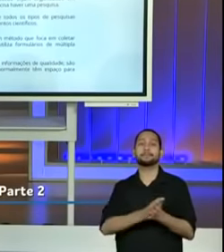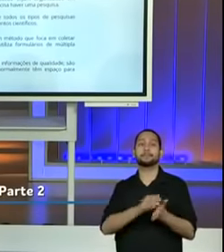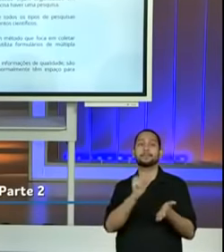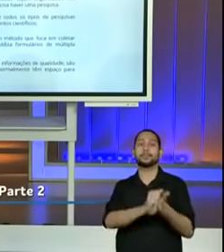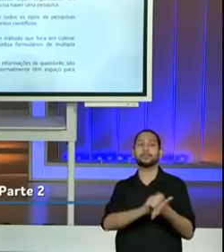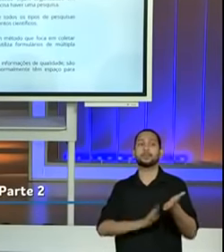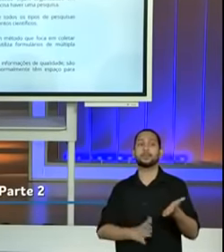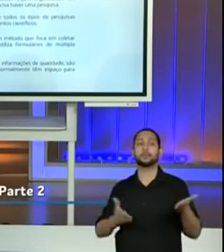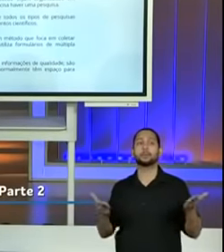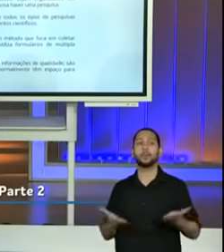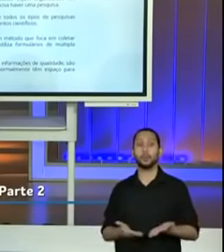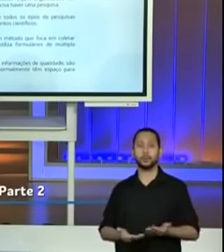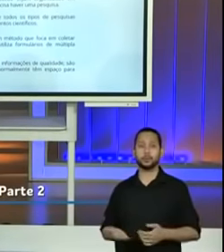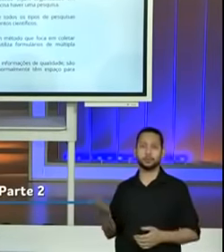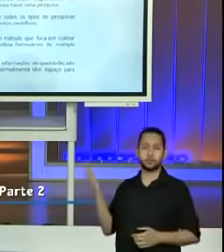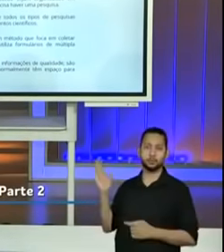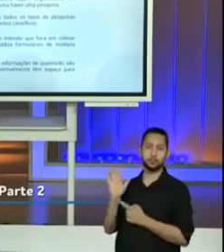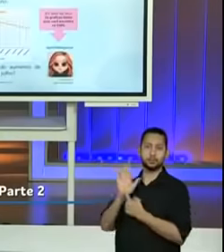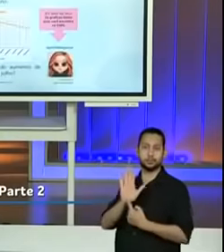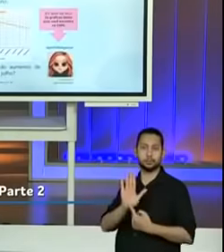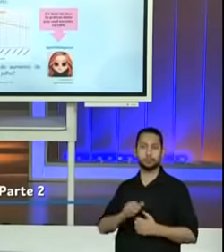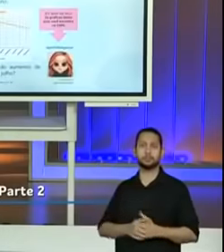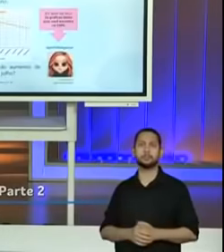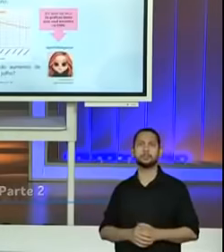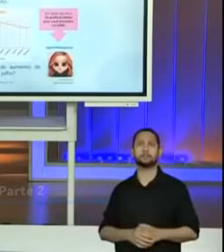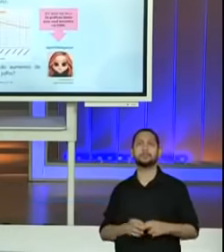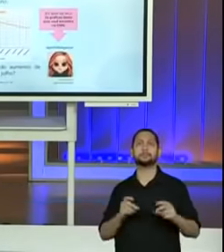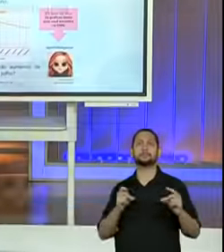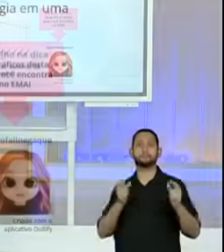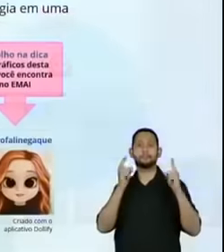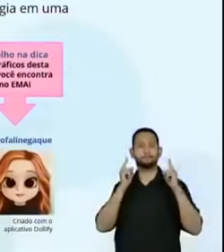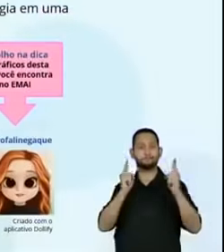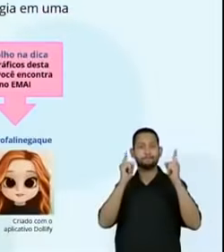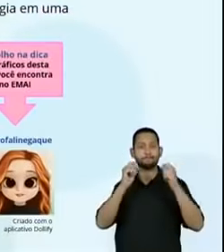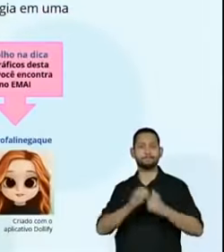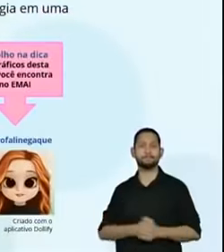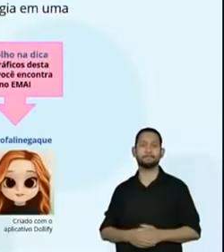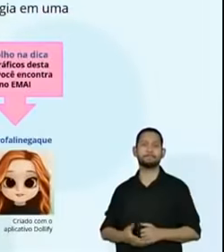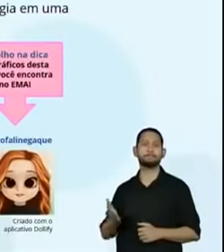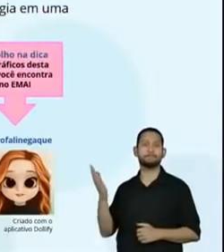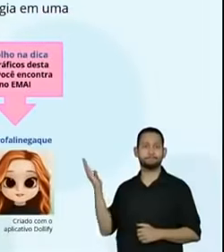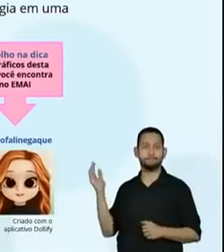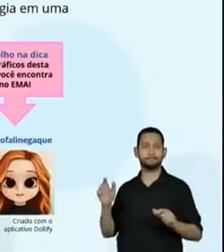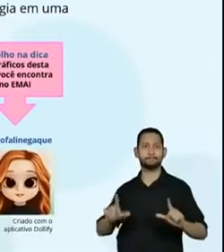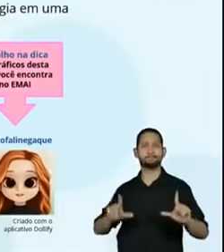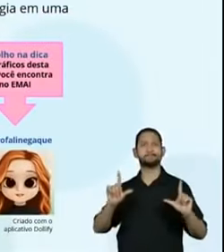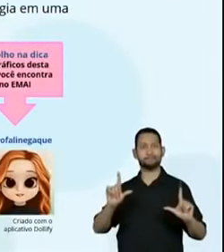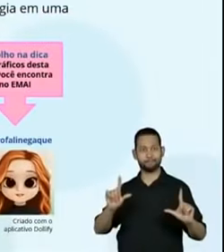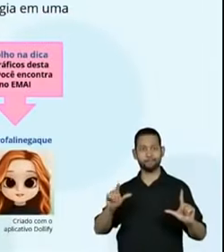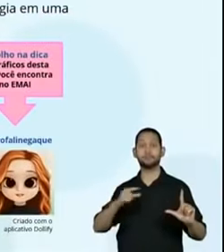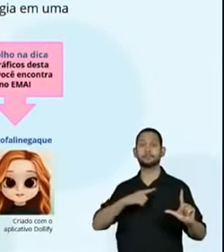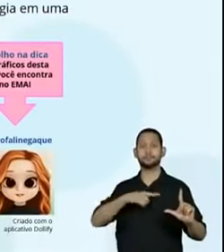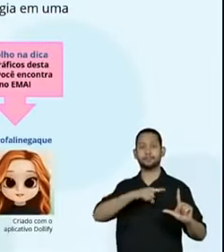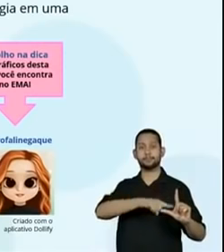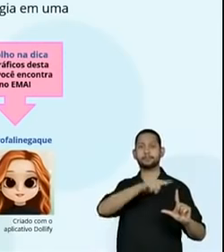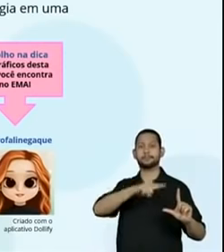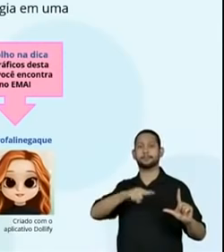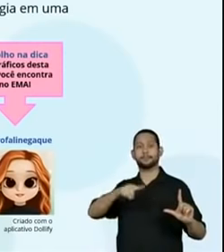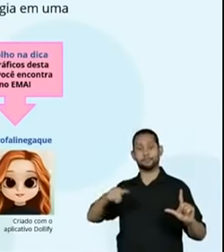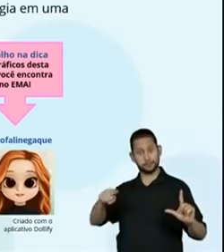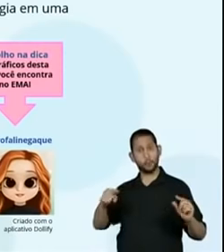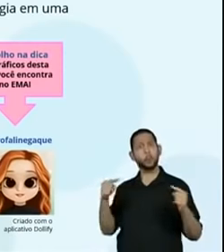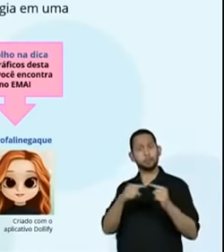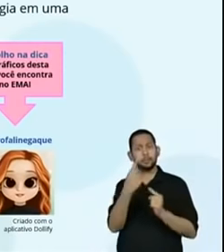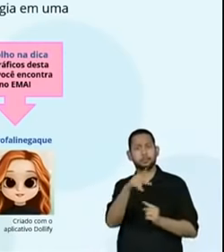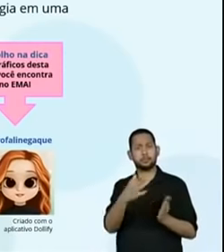atividade do dia, tá? Vamos lá para a nossa sugestão? Essa imagem também está no EMAI. O